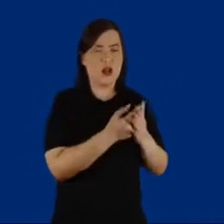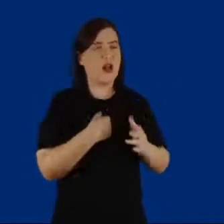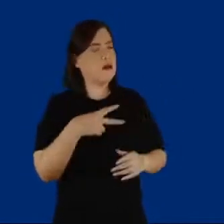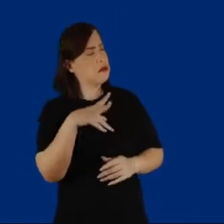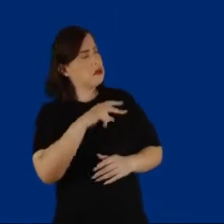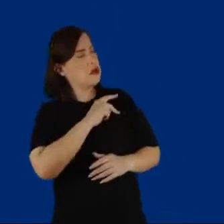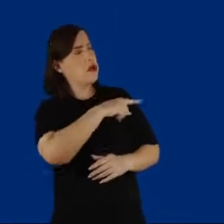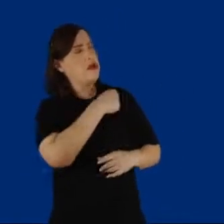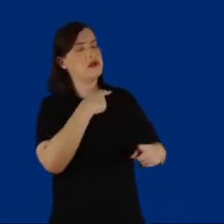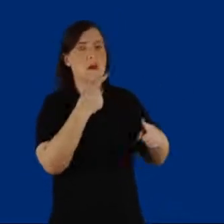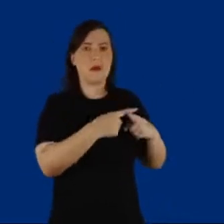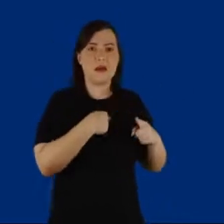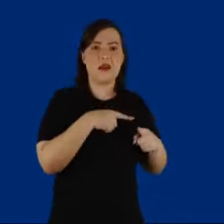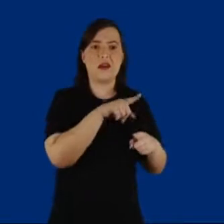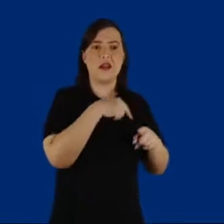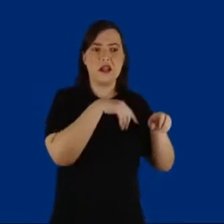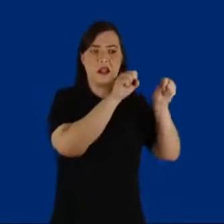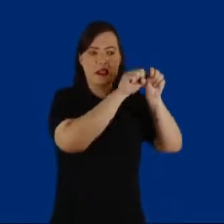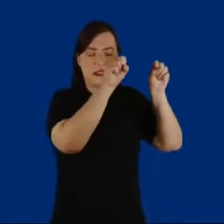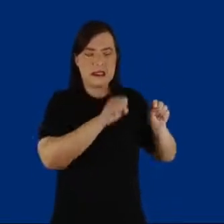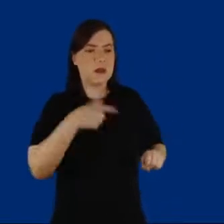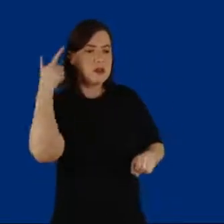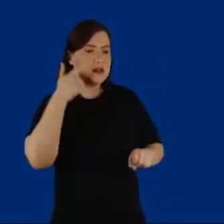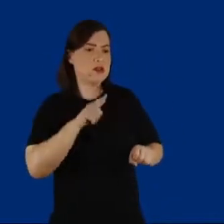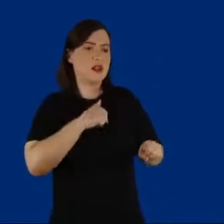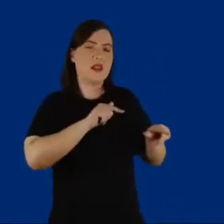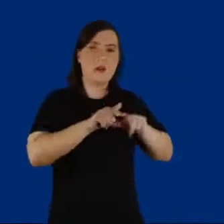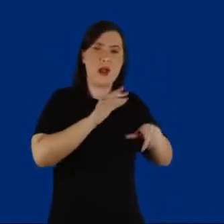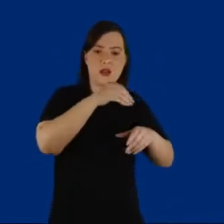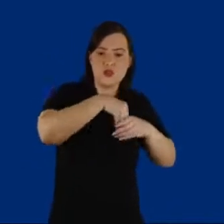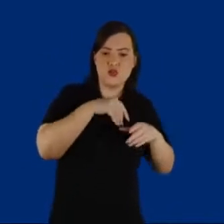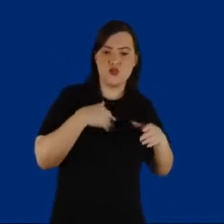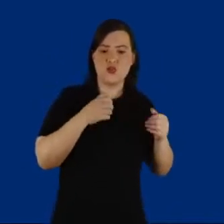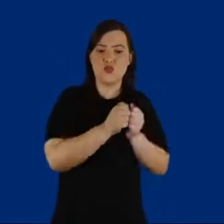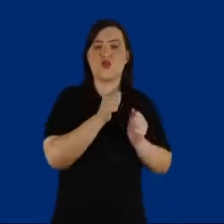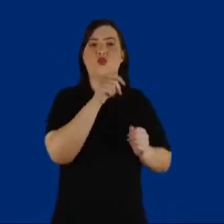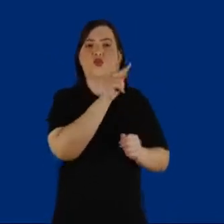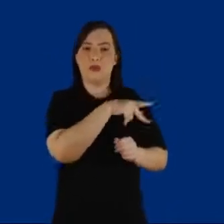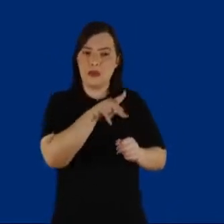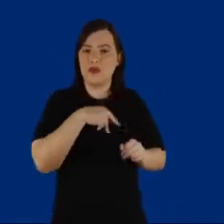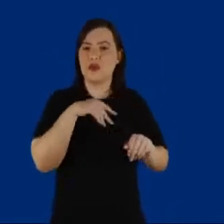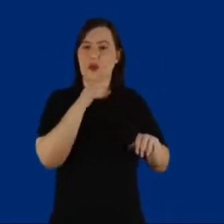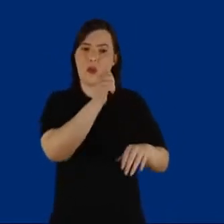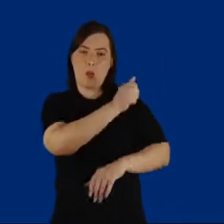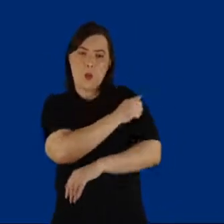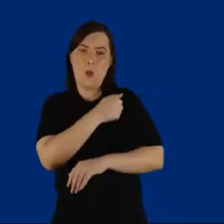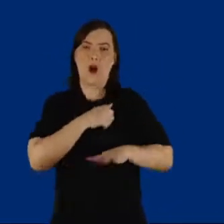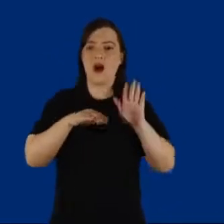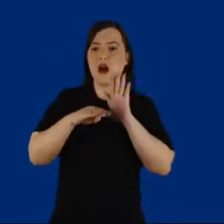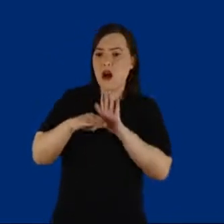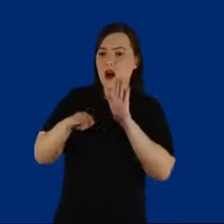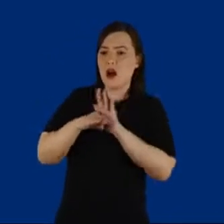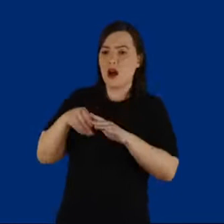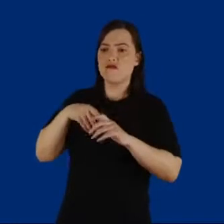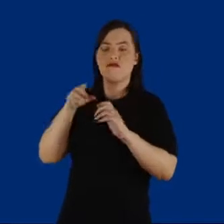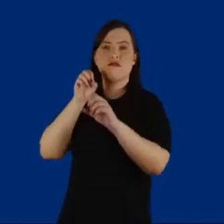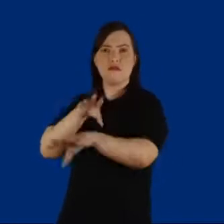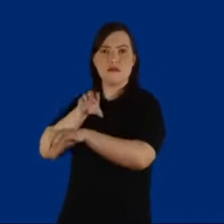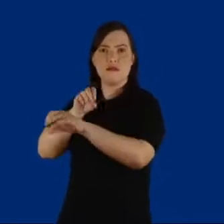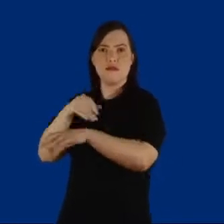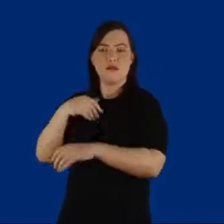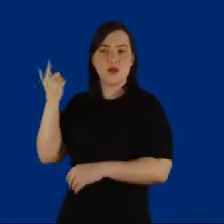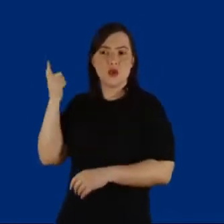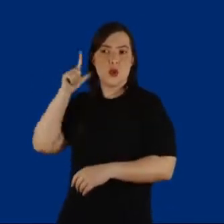surpresa porque esse programa me deixou trabalhar naturalmente com os professores, os estudantes, ajudando com o ensino, e eu consegui